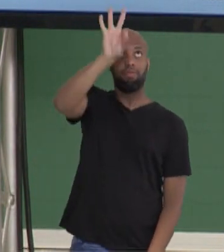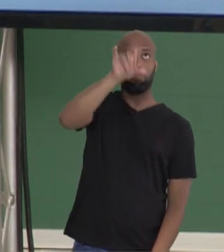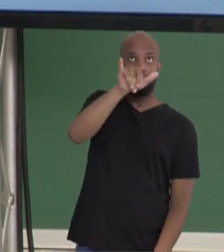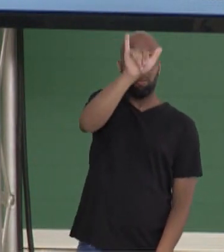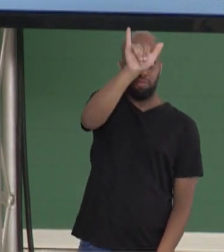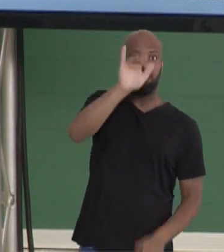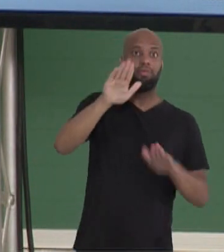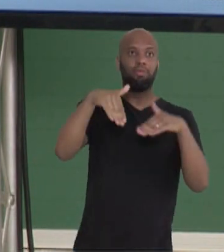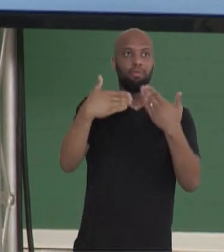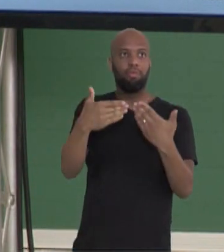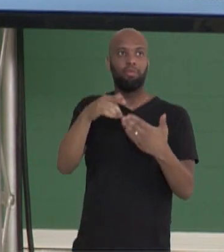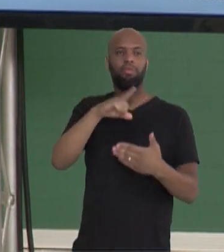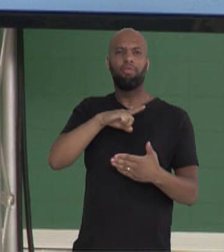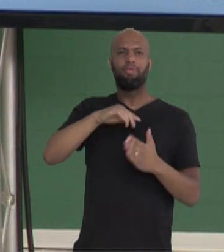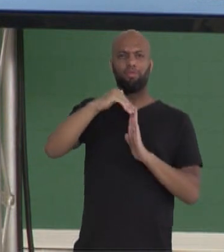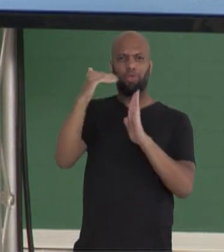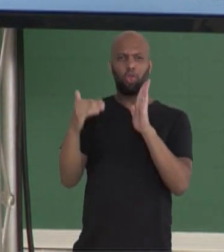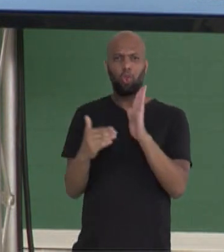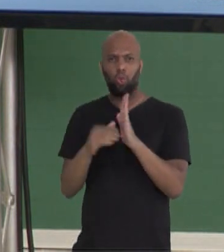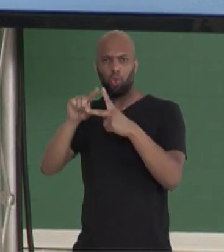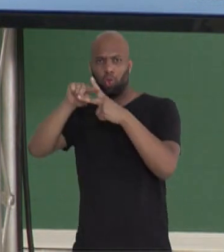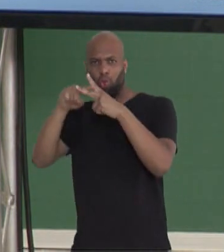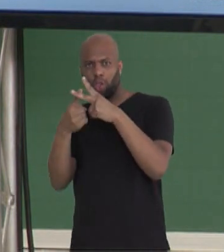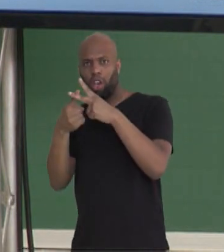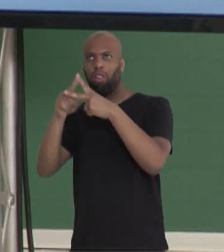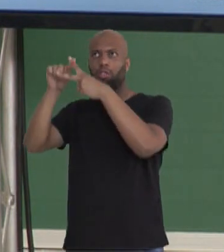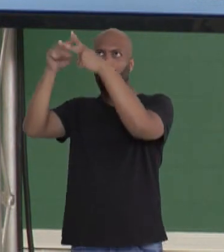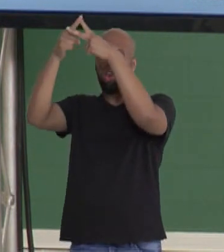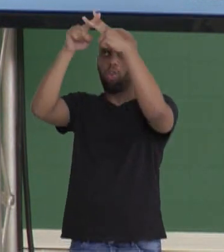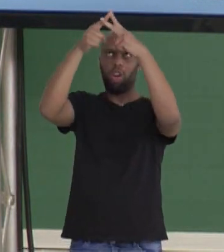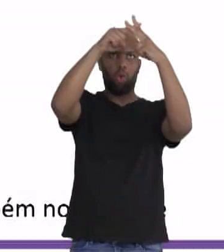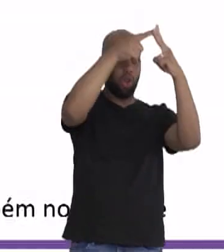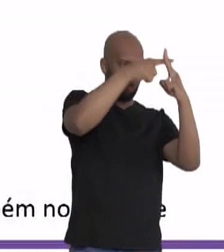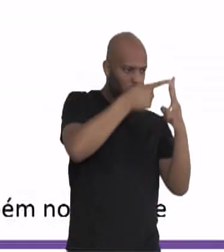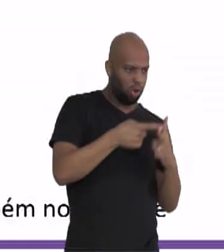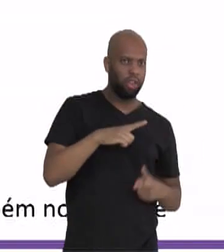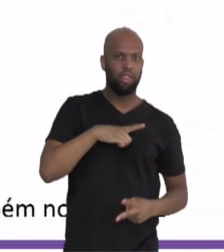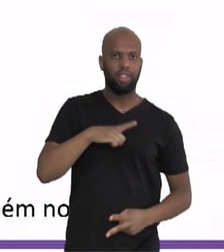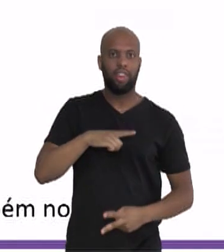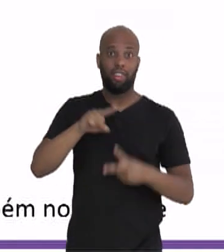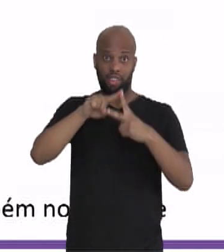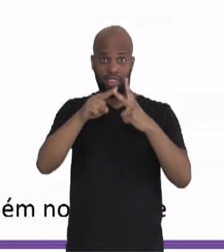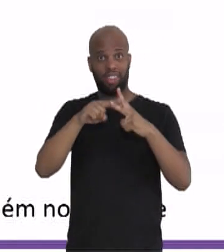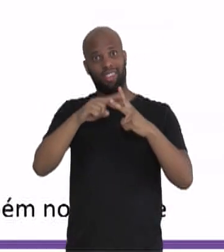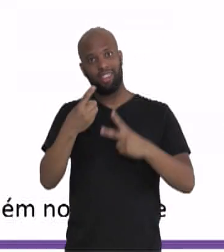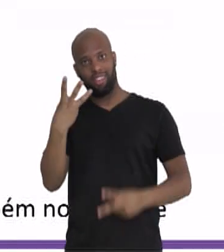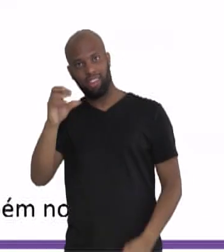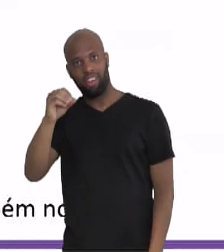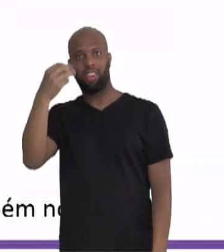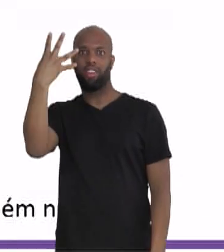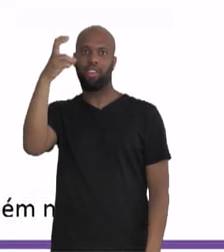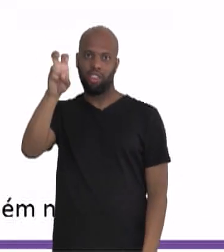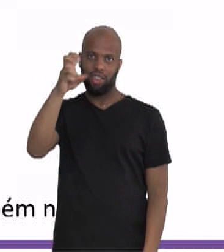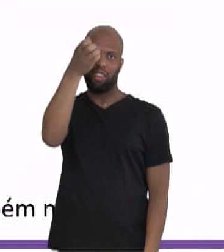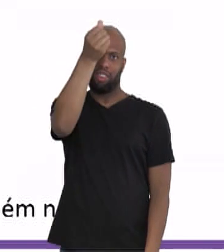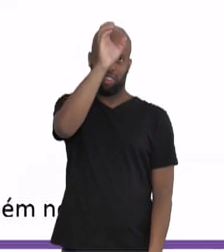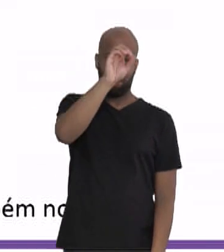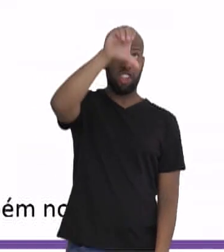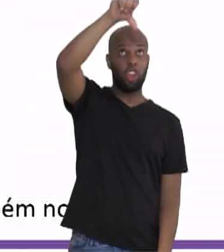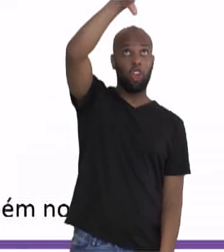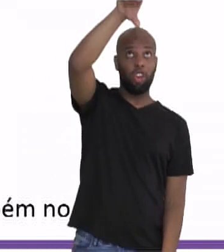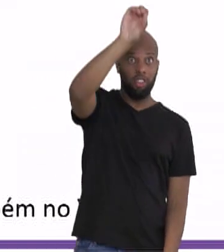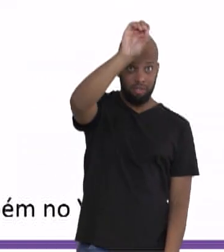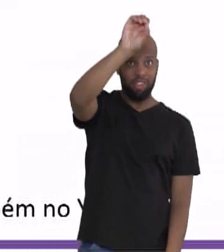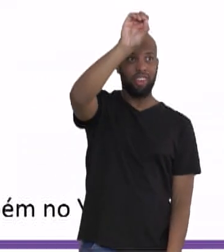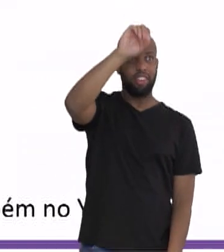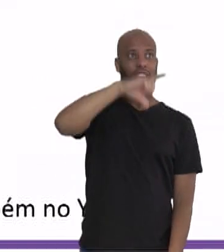aqui, a gente já tem todos os graus marcados dos ângulos notáveis, 30, 45, 60, 90, então